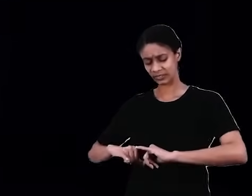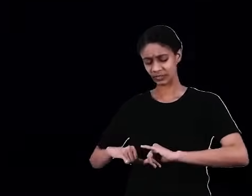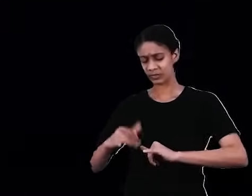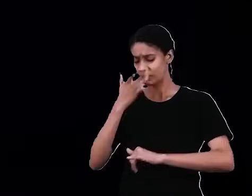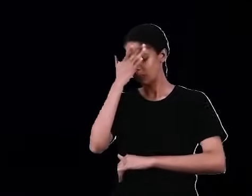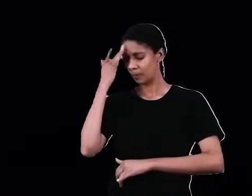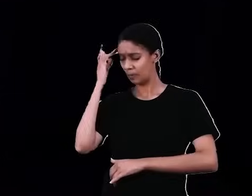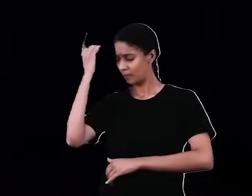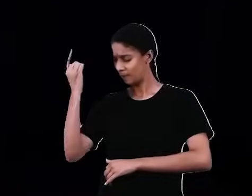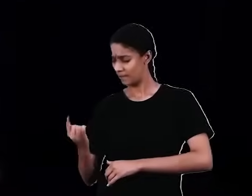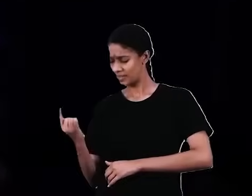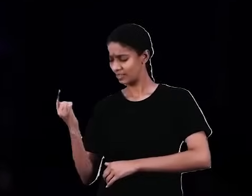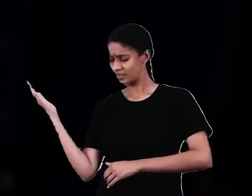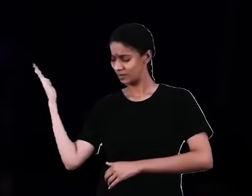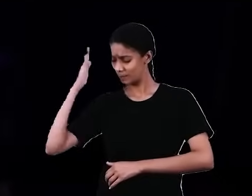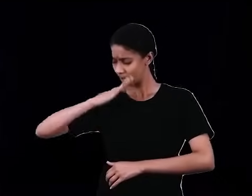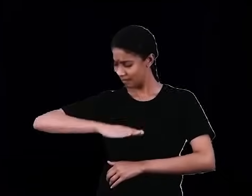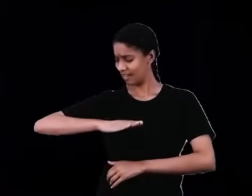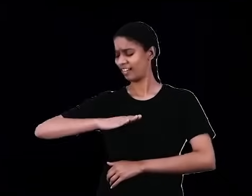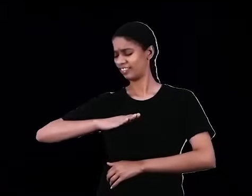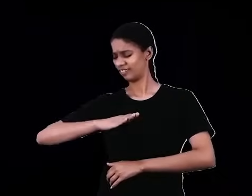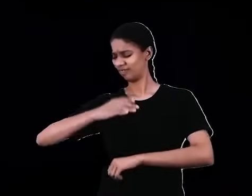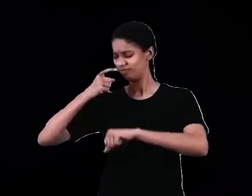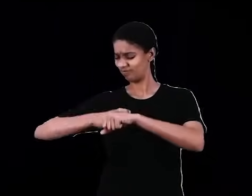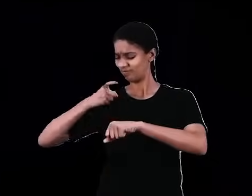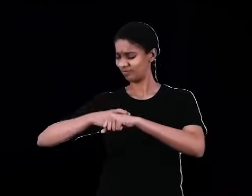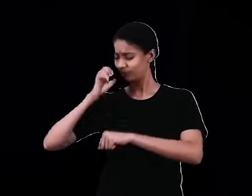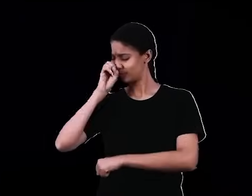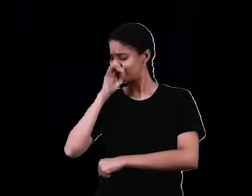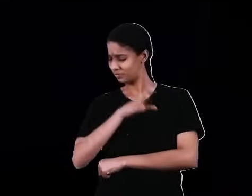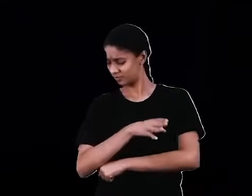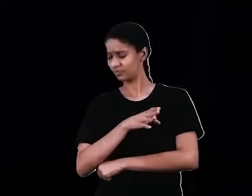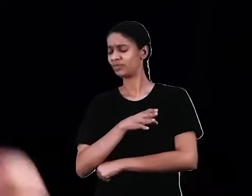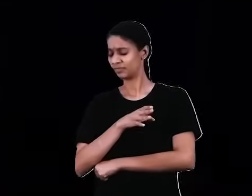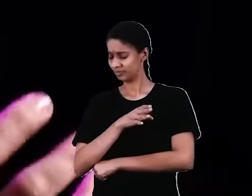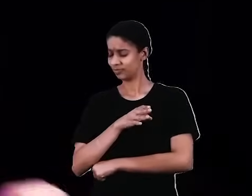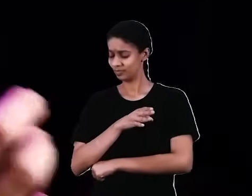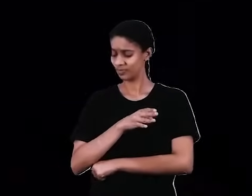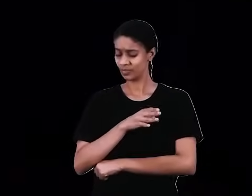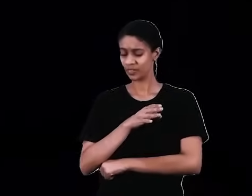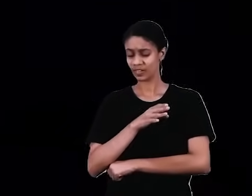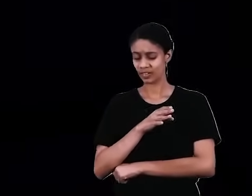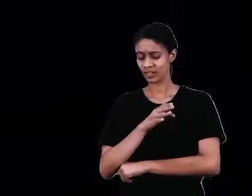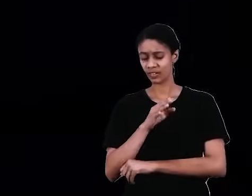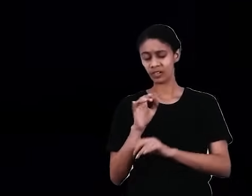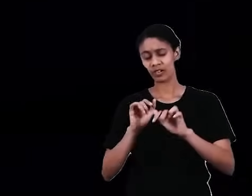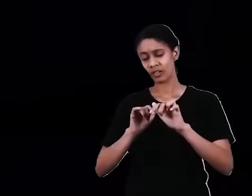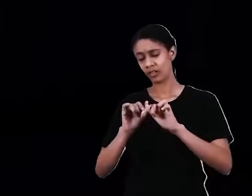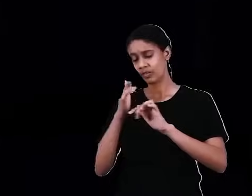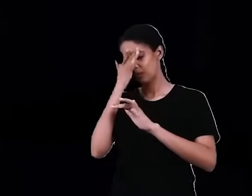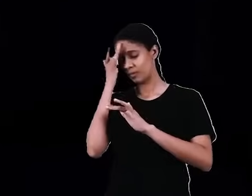Nabal, Senhor, um homem intransigente, duro, grosso, arrogante. Um parente intransigente,